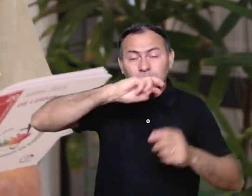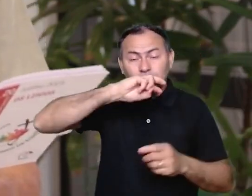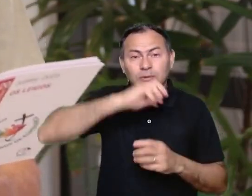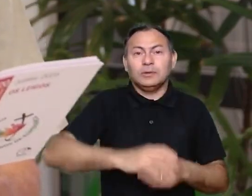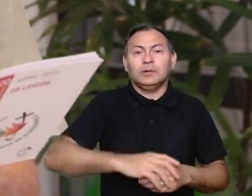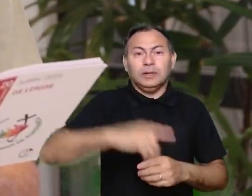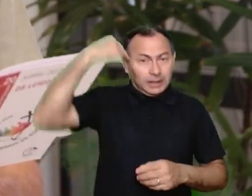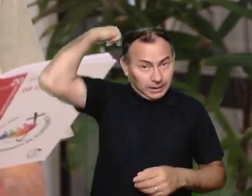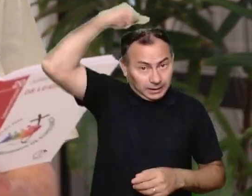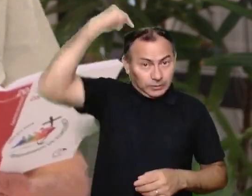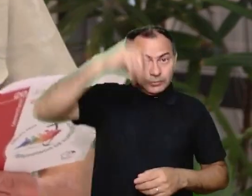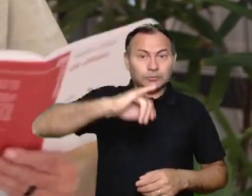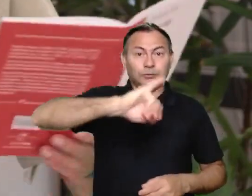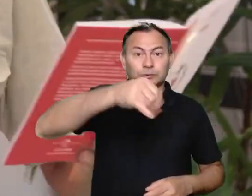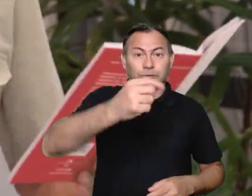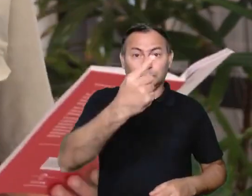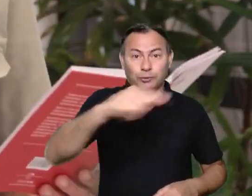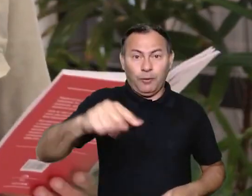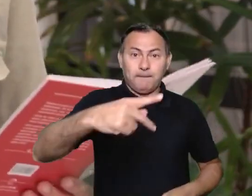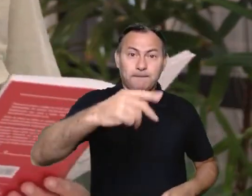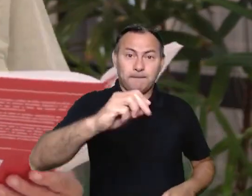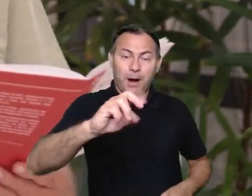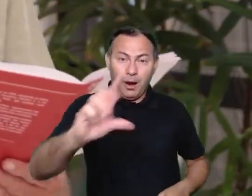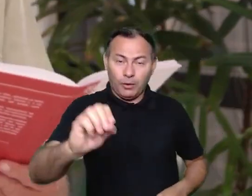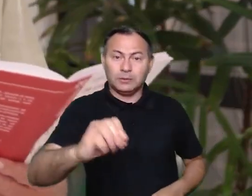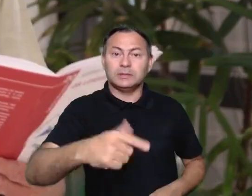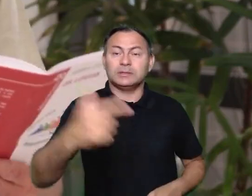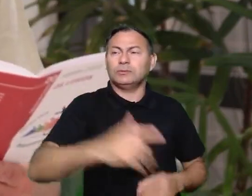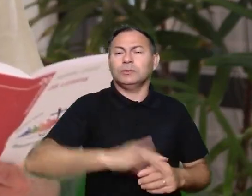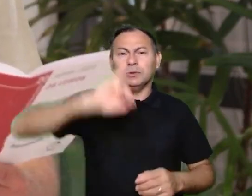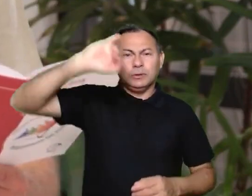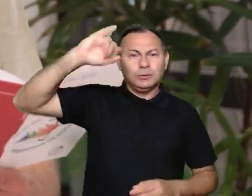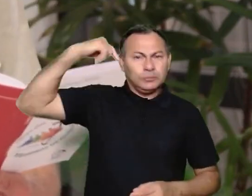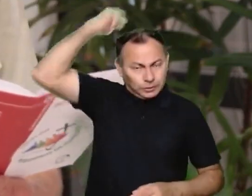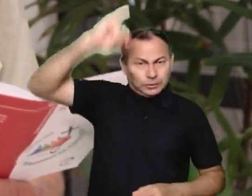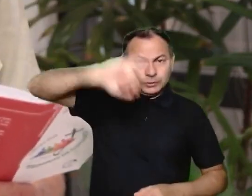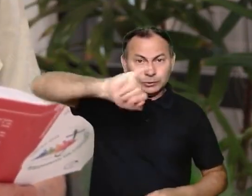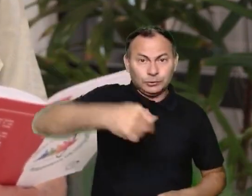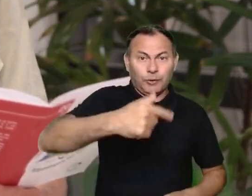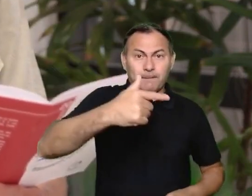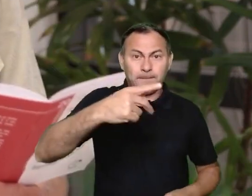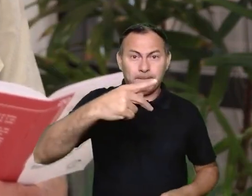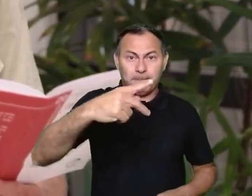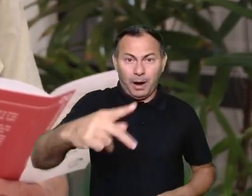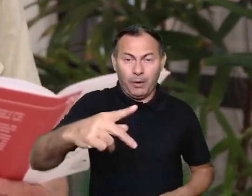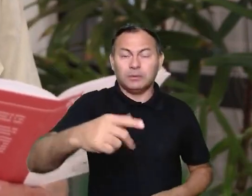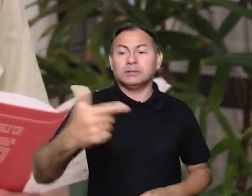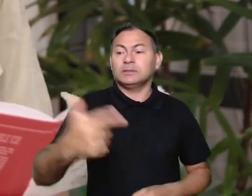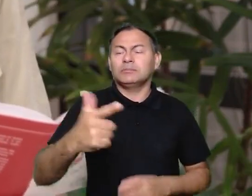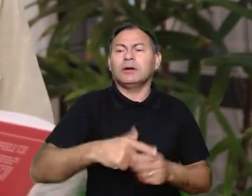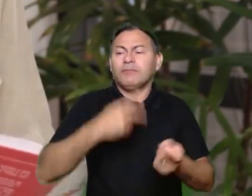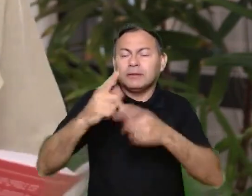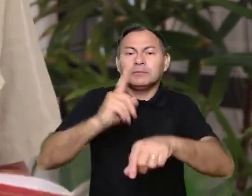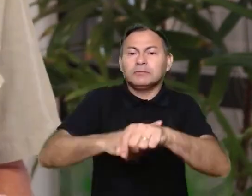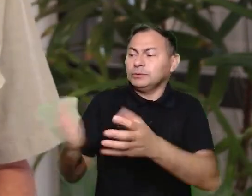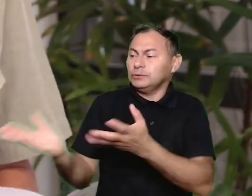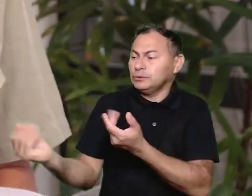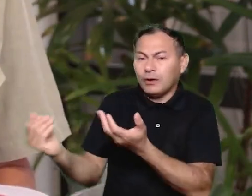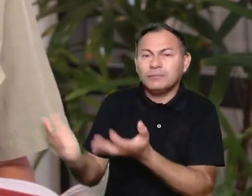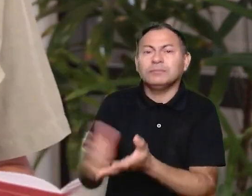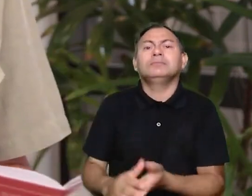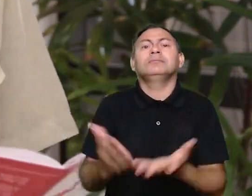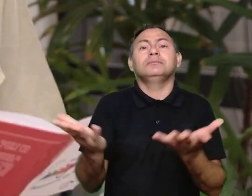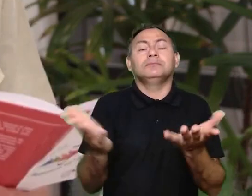Paulo II chama de uma primavera do Espírito, né? E fala do tempo dos